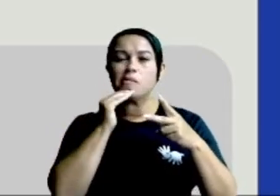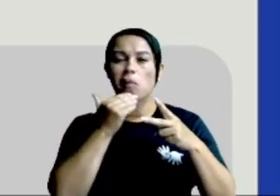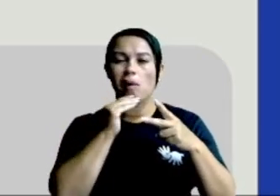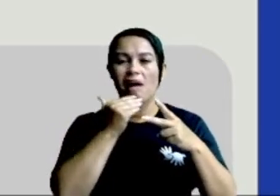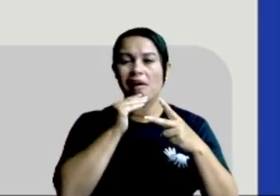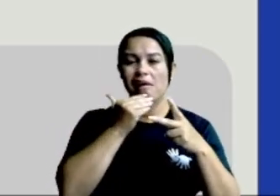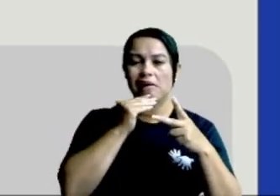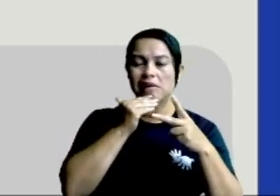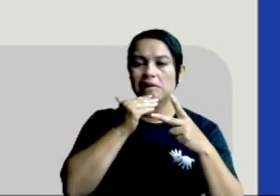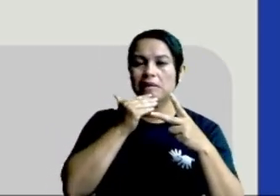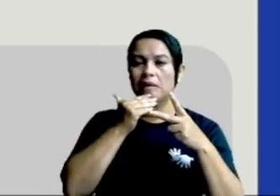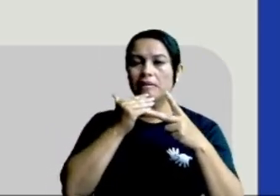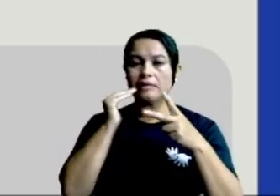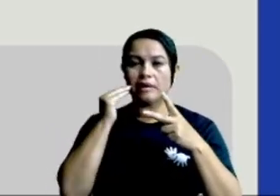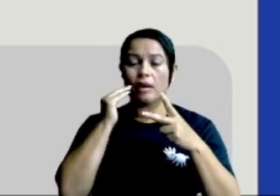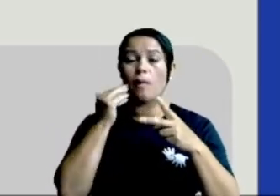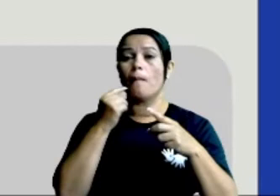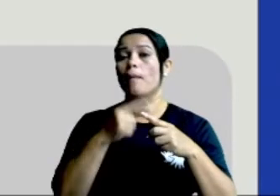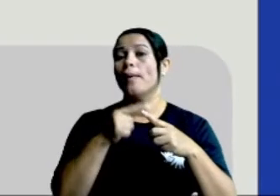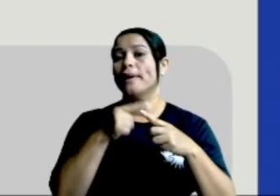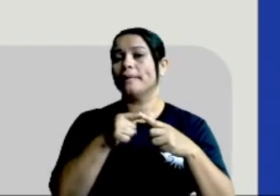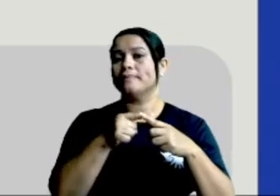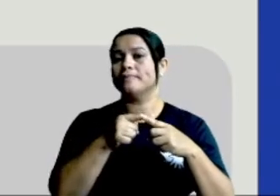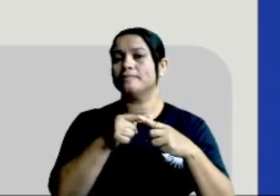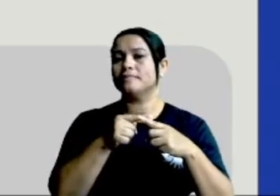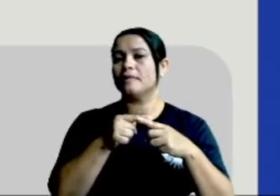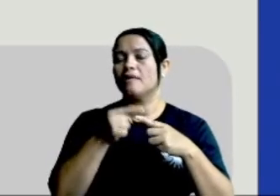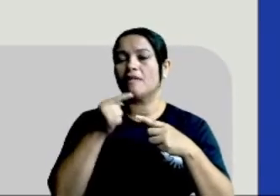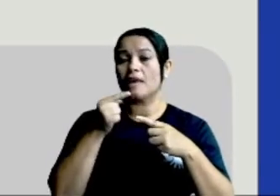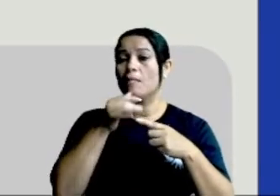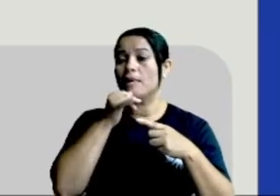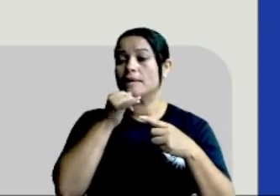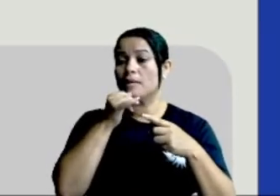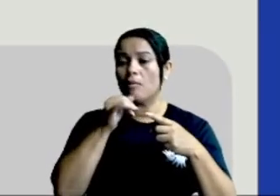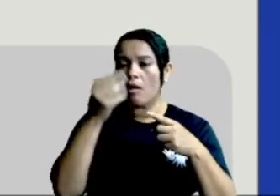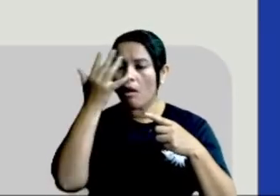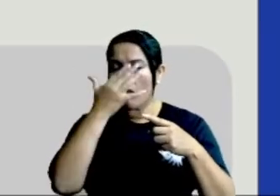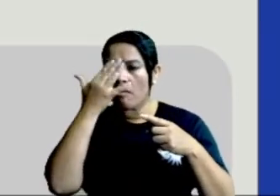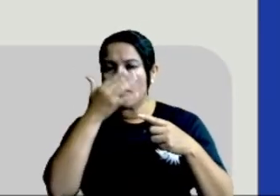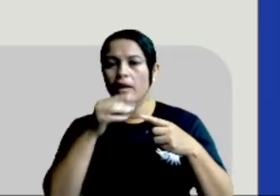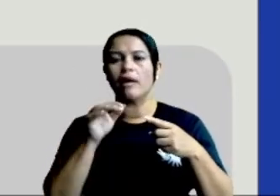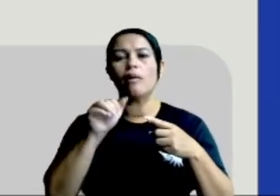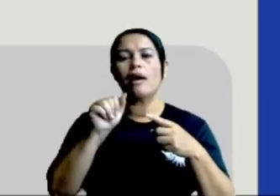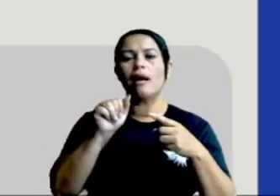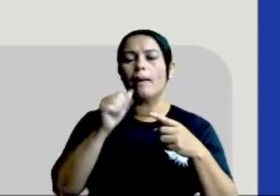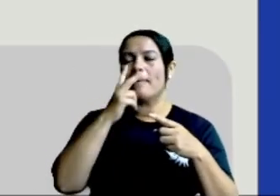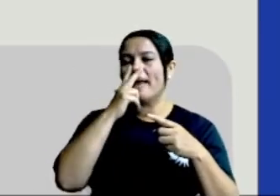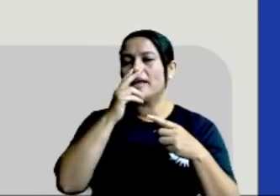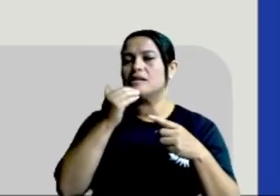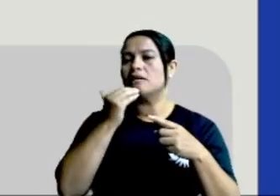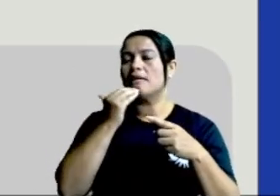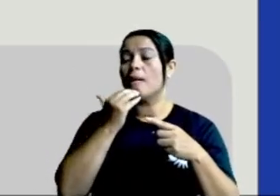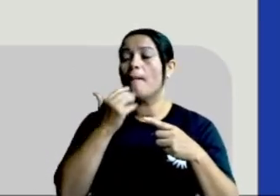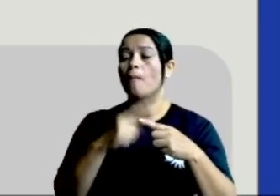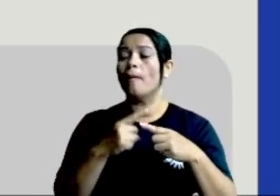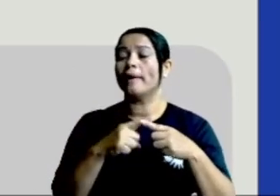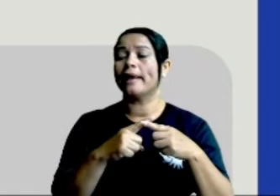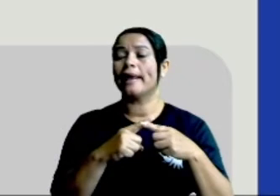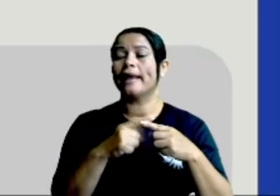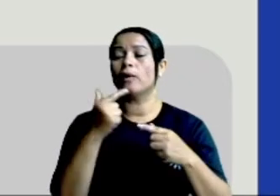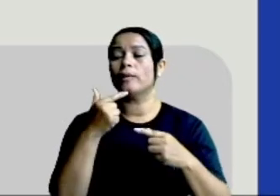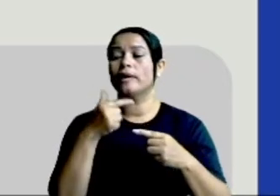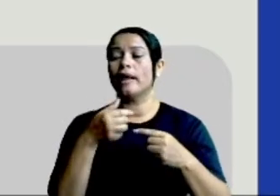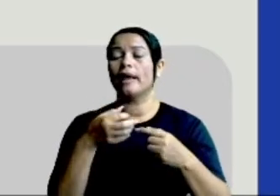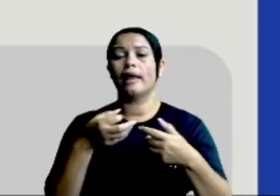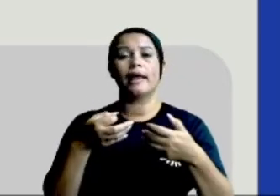pouco, né? Perdendo o foco. Isso porque, devido a irregularidades na anatomia